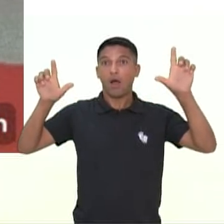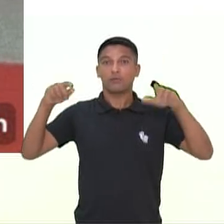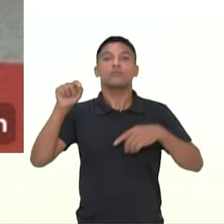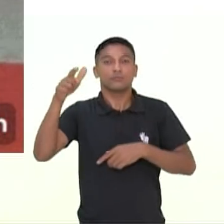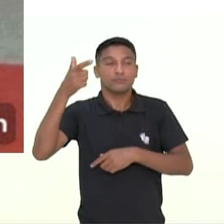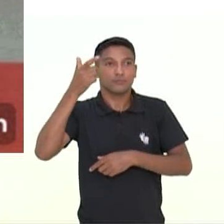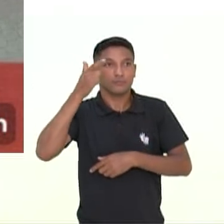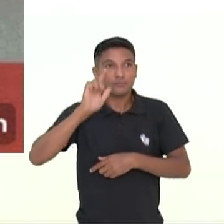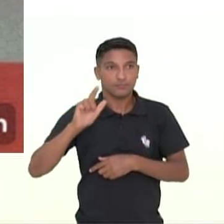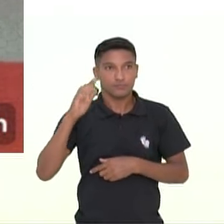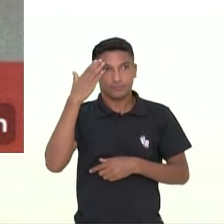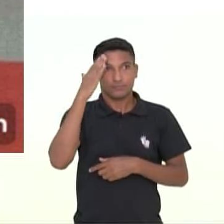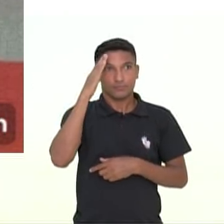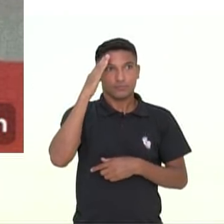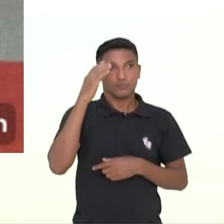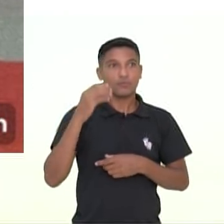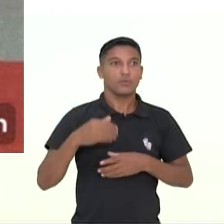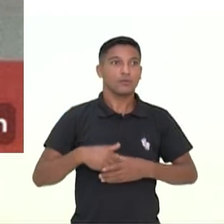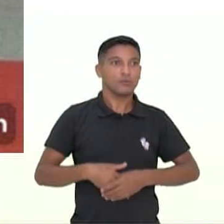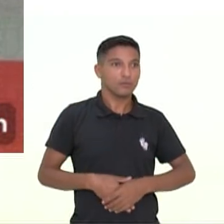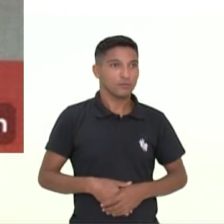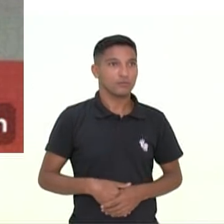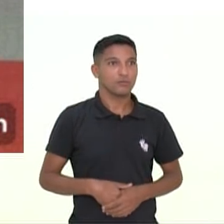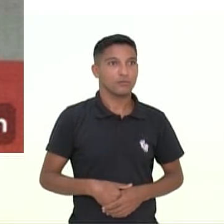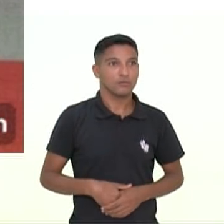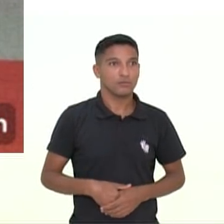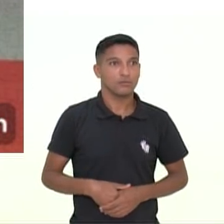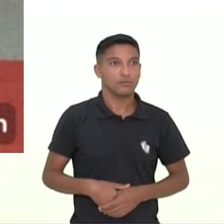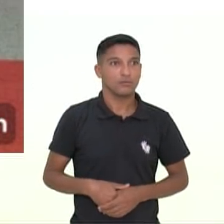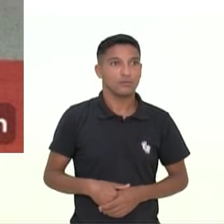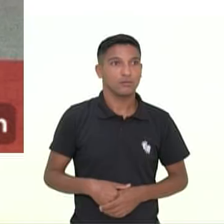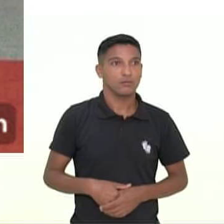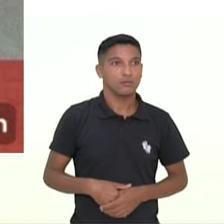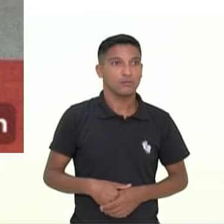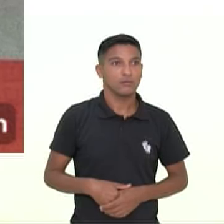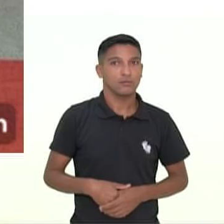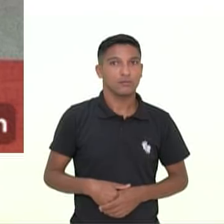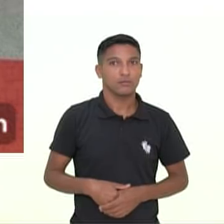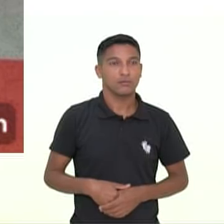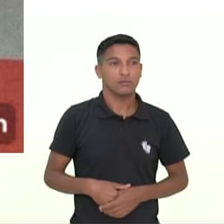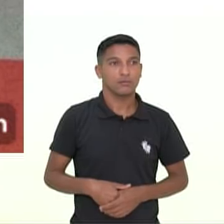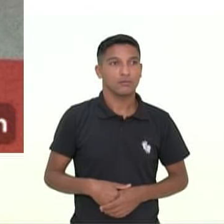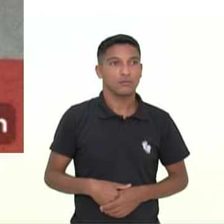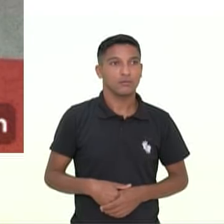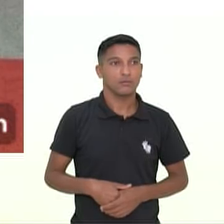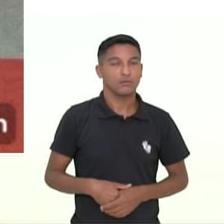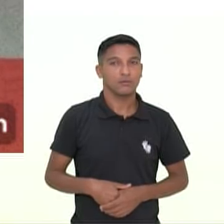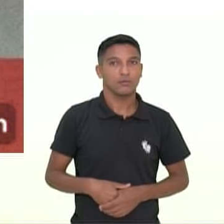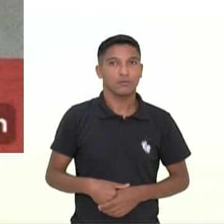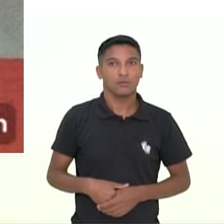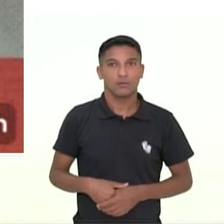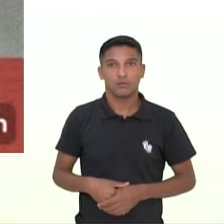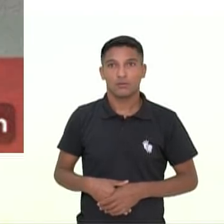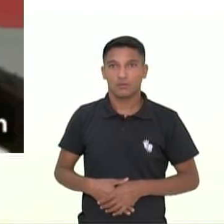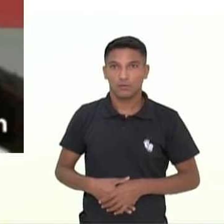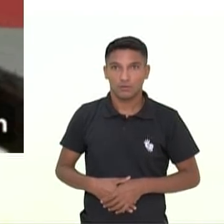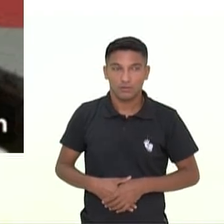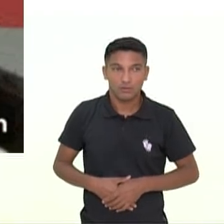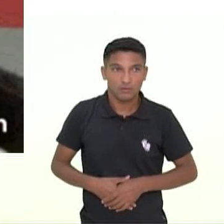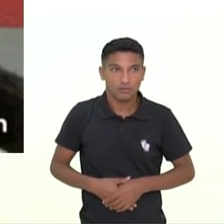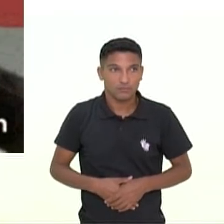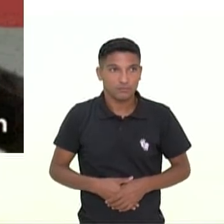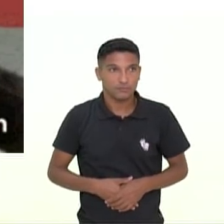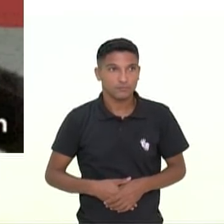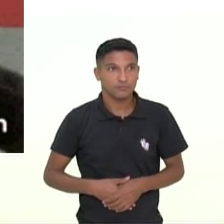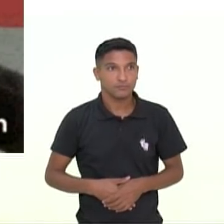vocês entenderem o que seria uma técnica, Então vamos esperar ele terminar e vamos dar uma olhadinha